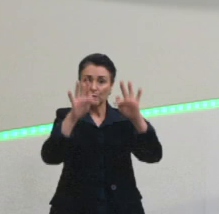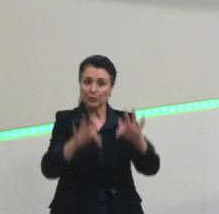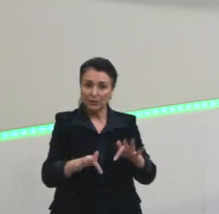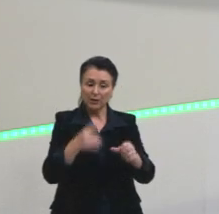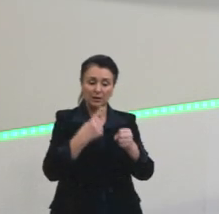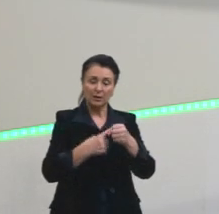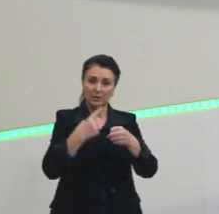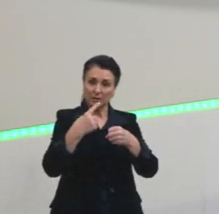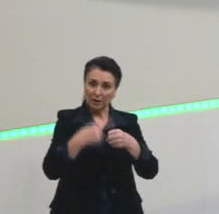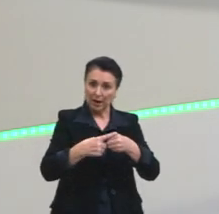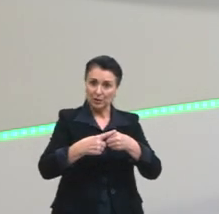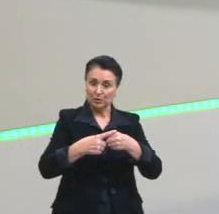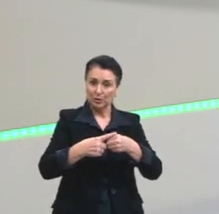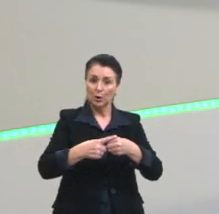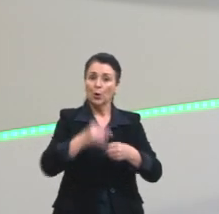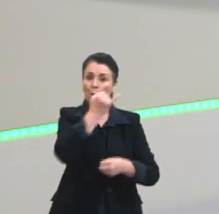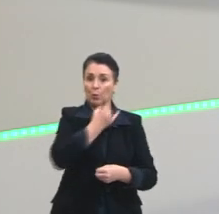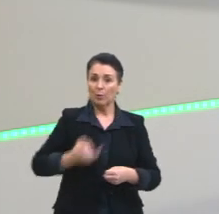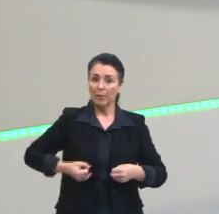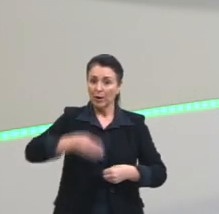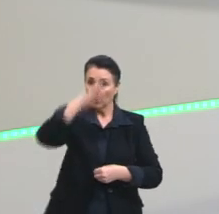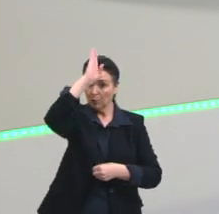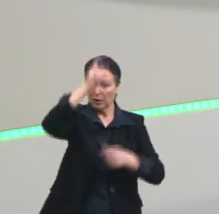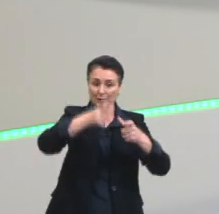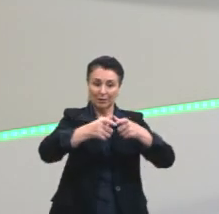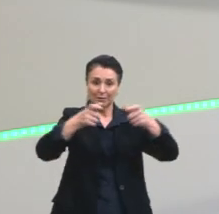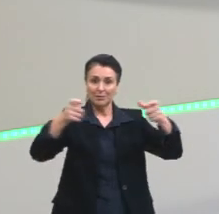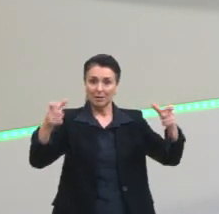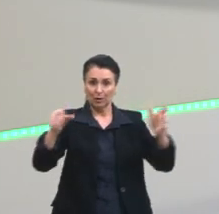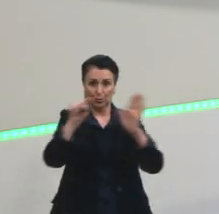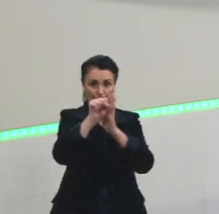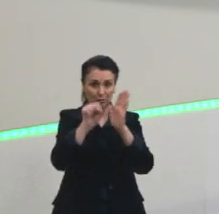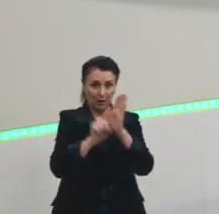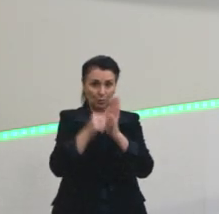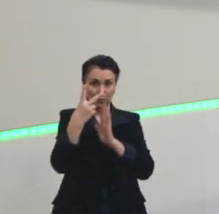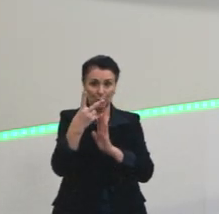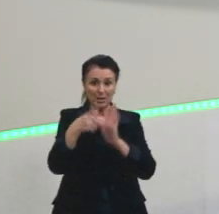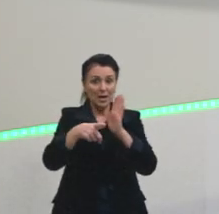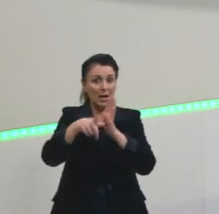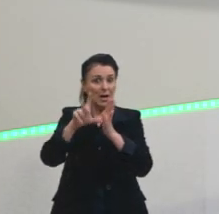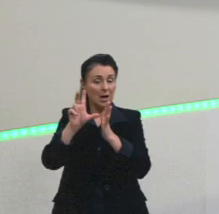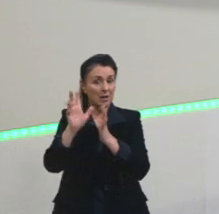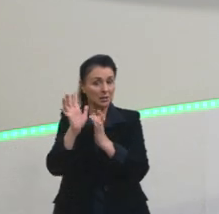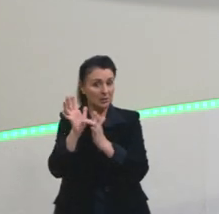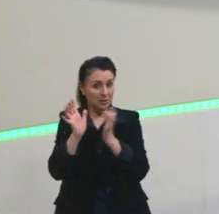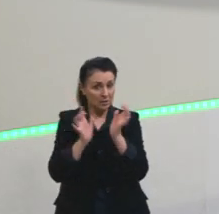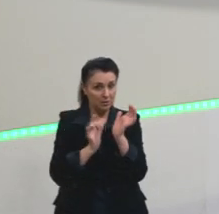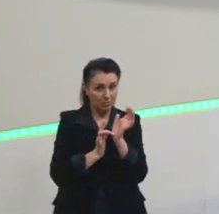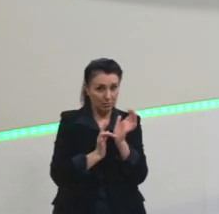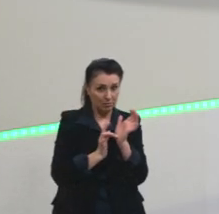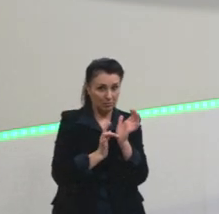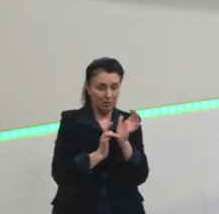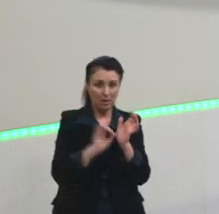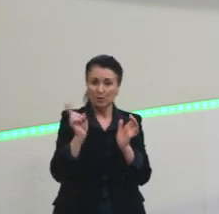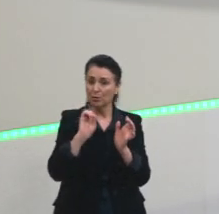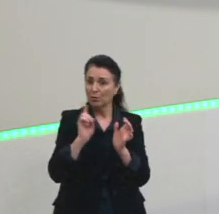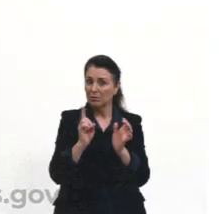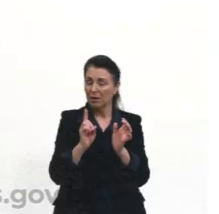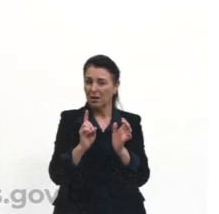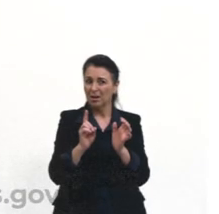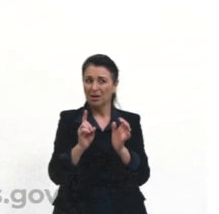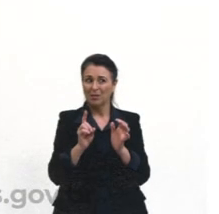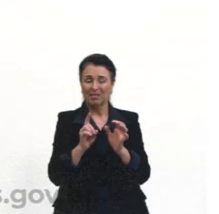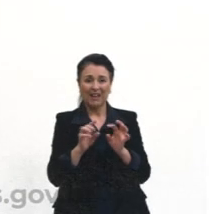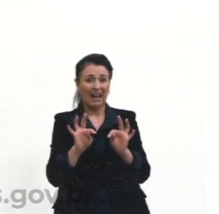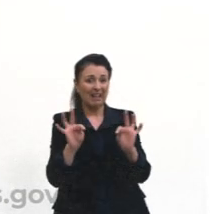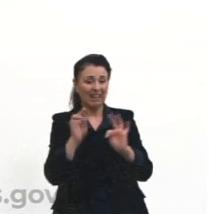de expansão do império romano no século 2 antes de Cristo esse processo não tem a ver com demarcação de terras